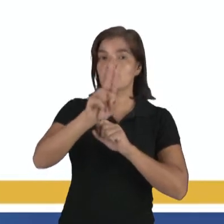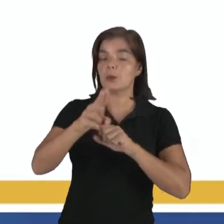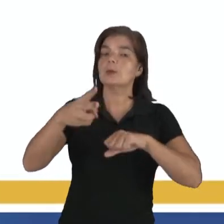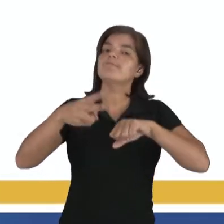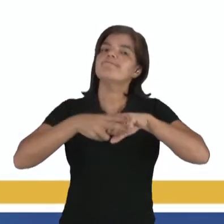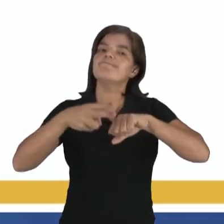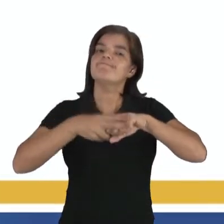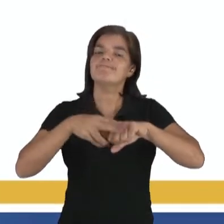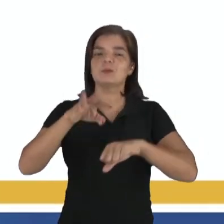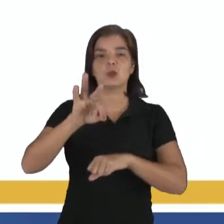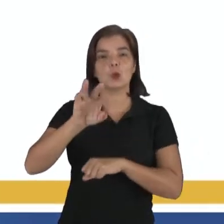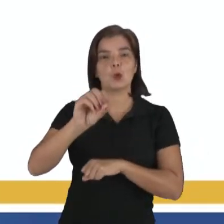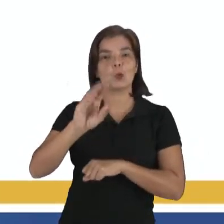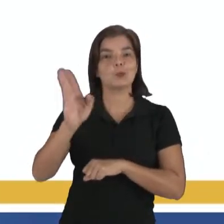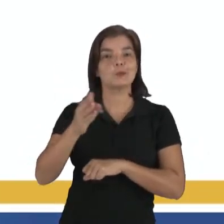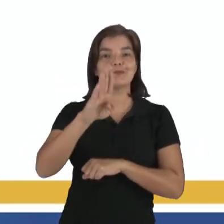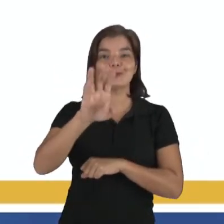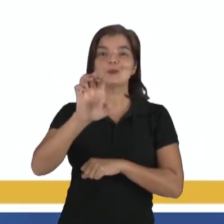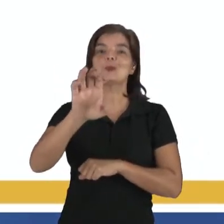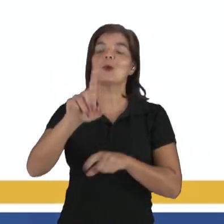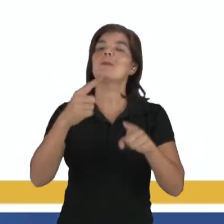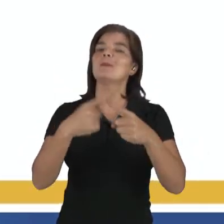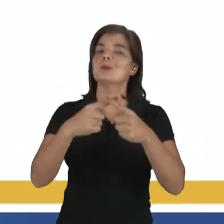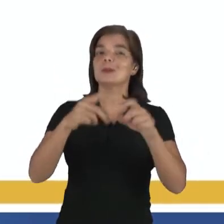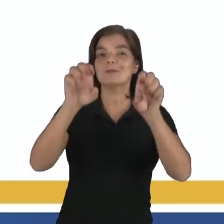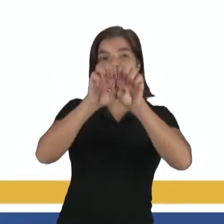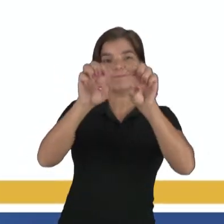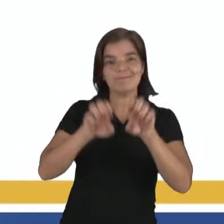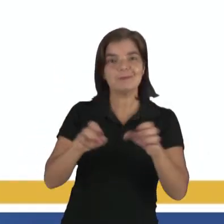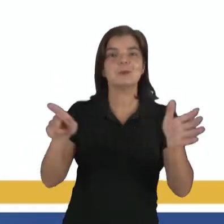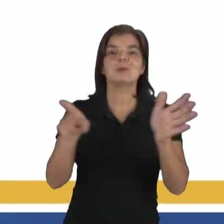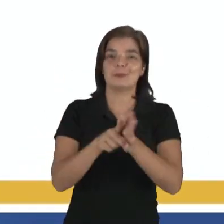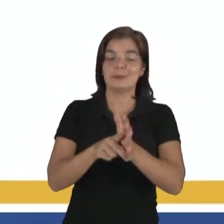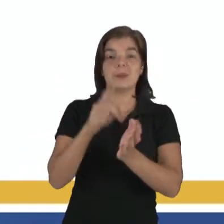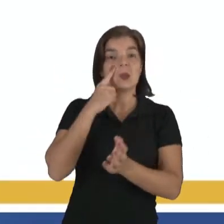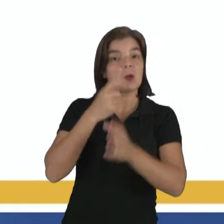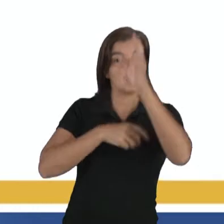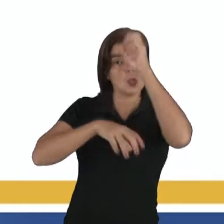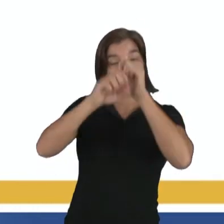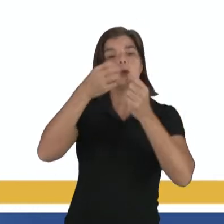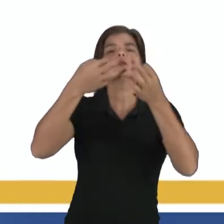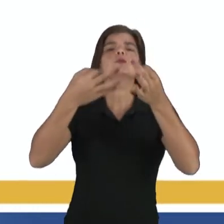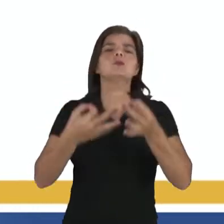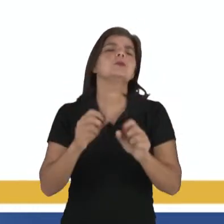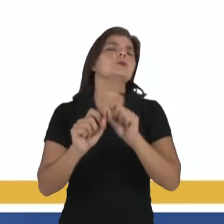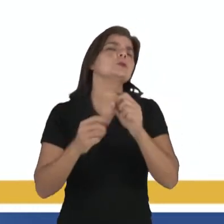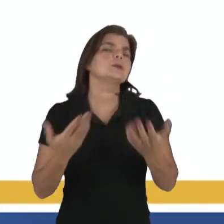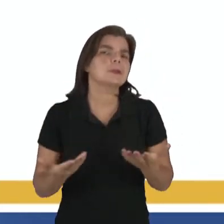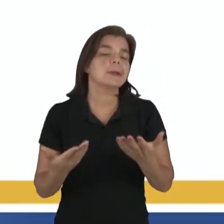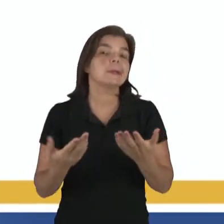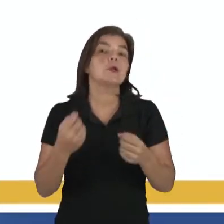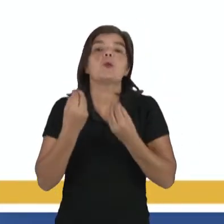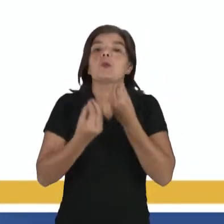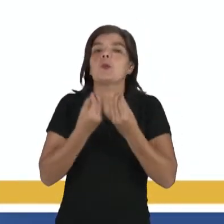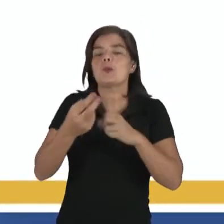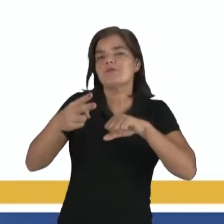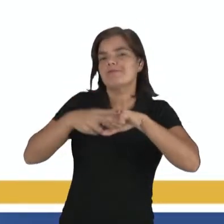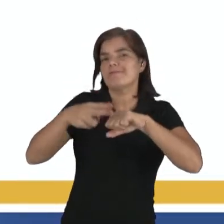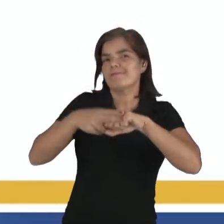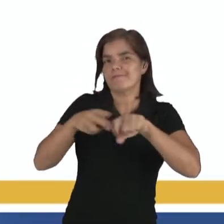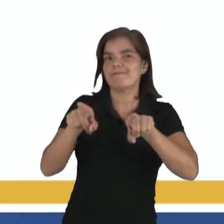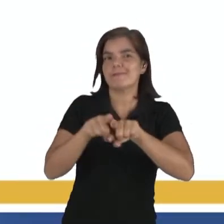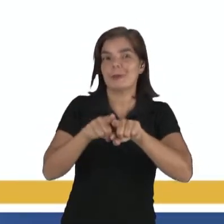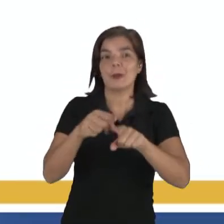porque o verbo to be faz parte da estrutura do present continuous. Então, vocês precisam saber muito bem aquela questão das conjugações do verbo to